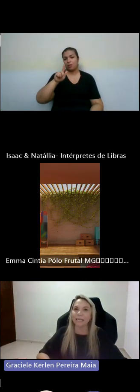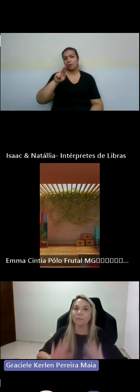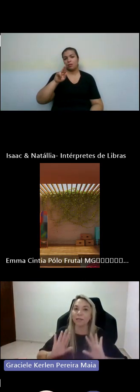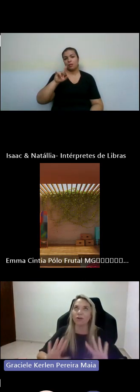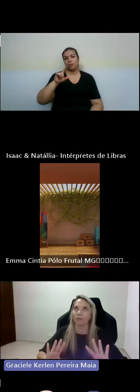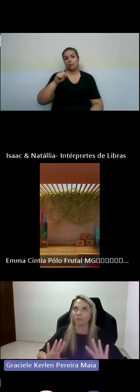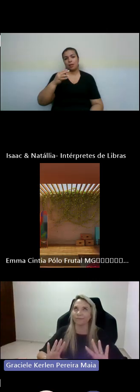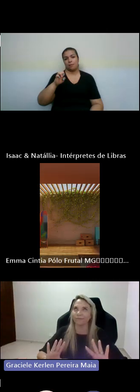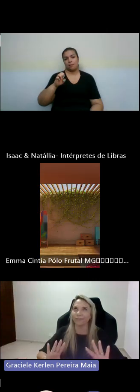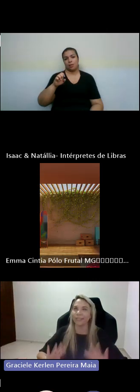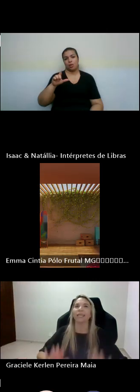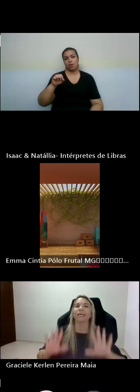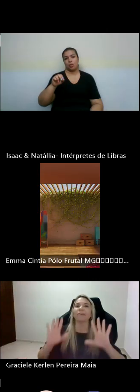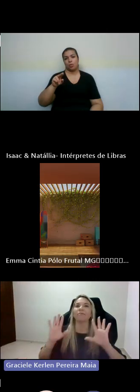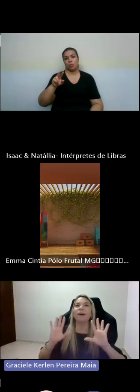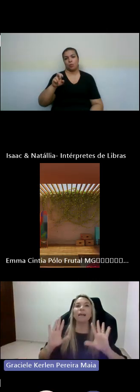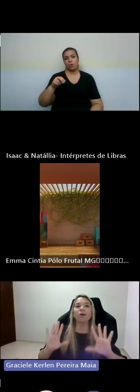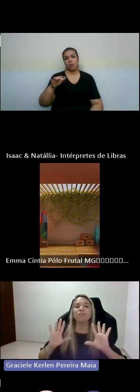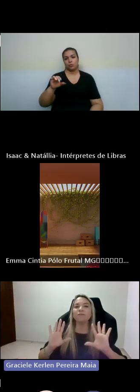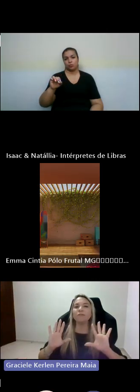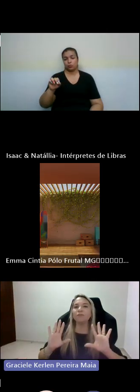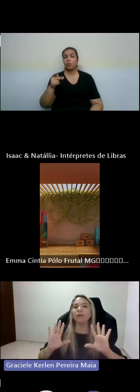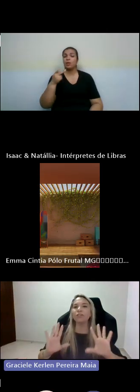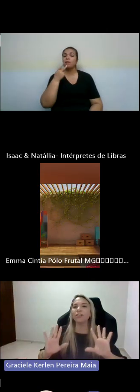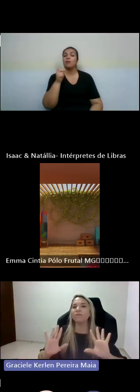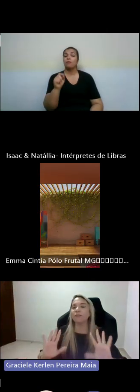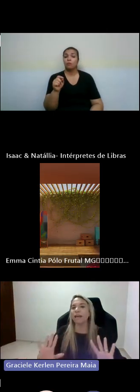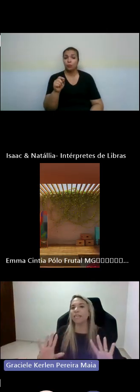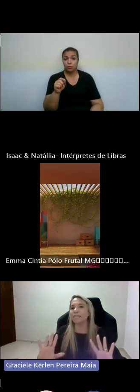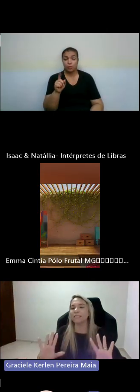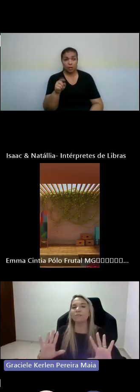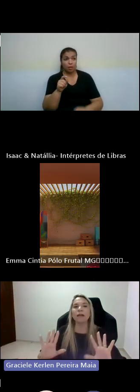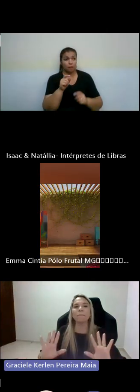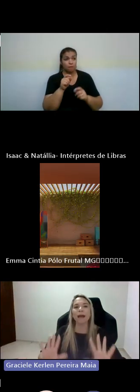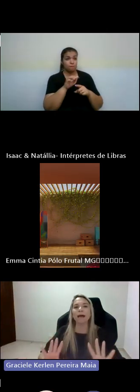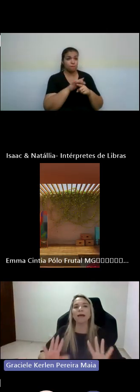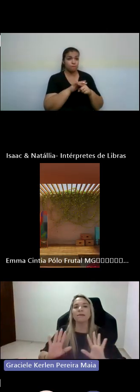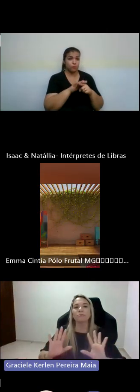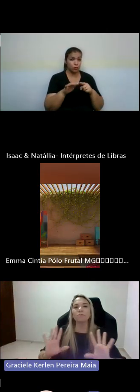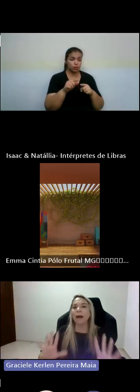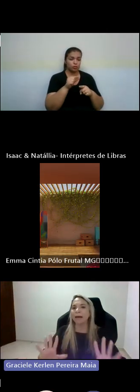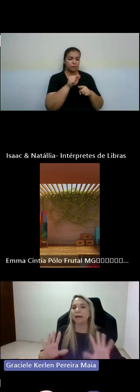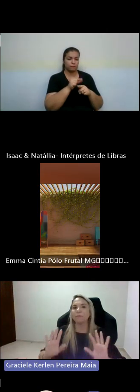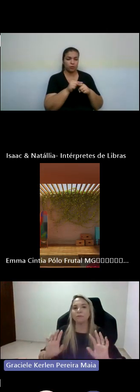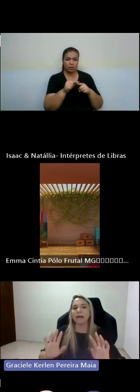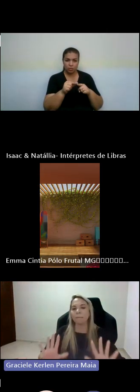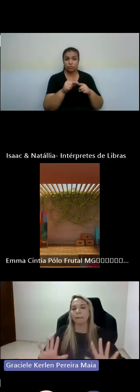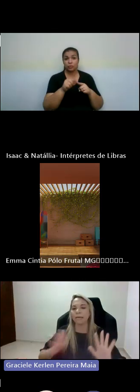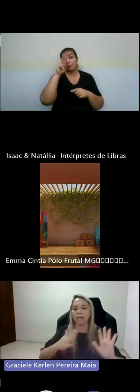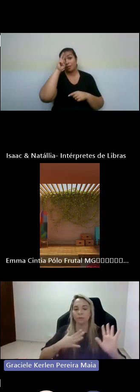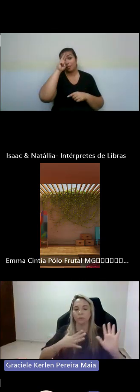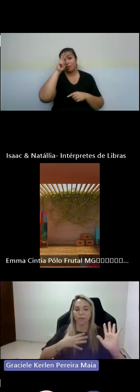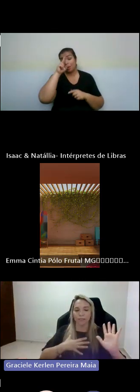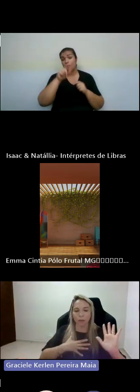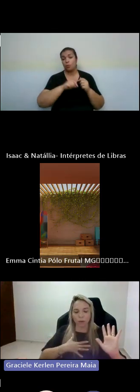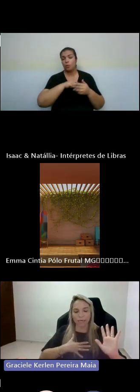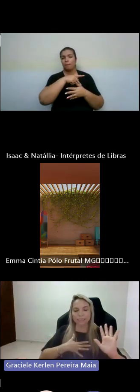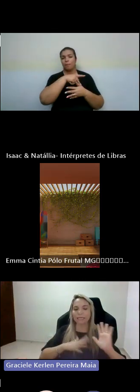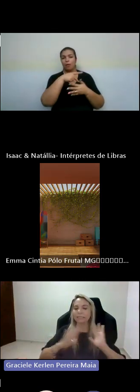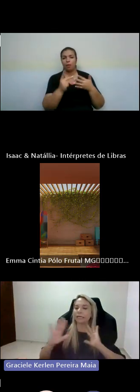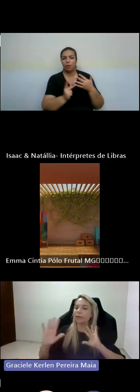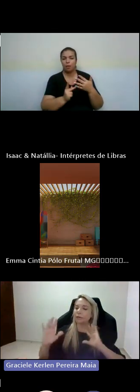falava sempre que, falou de fonologia e fonética, vocês vão lembrar dos parâmetros da mão,